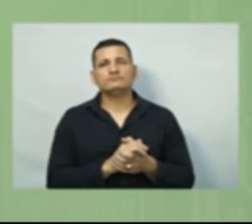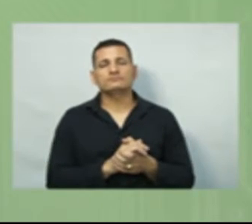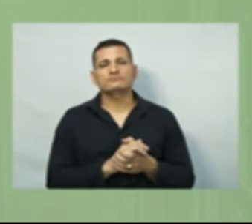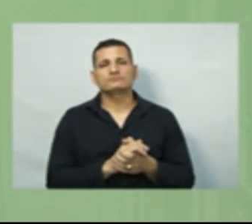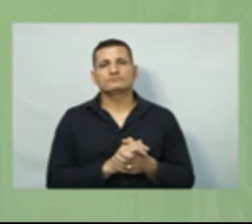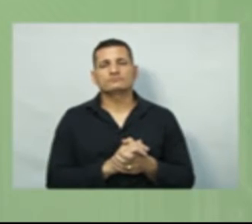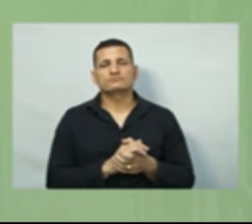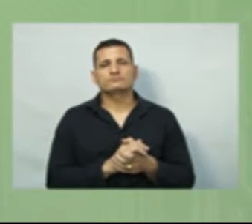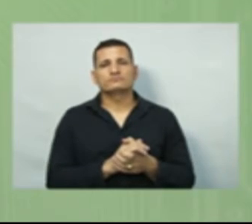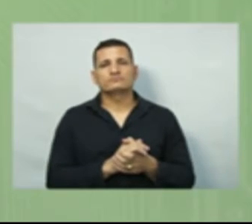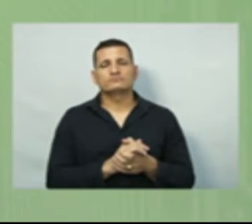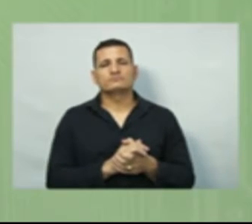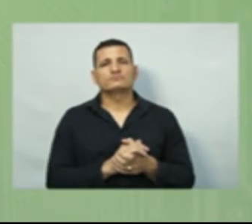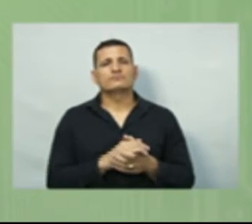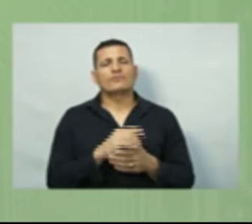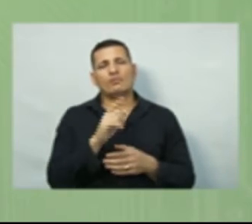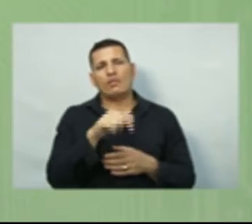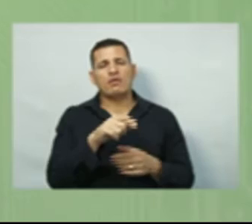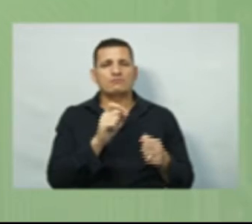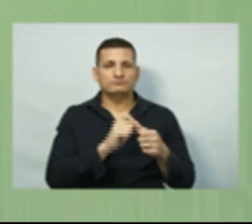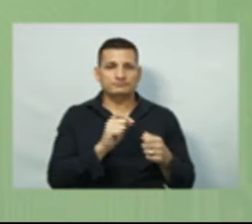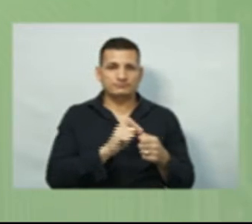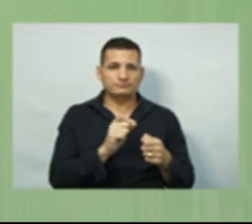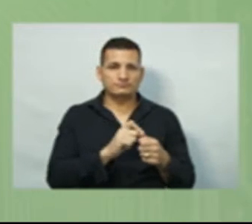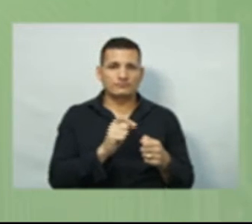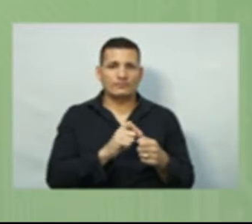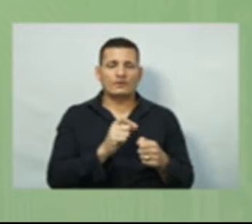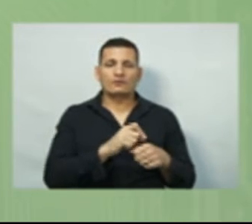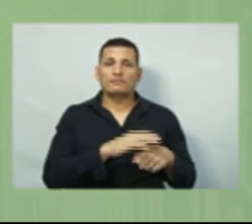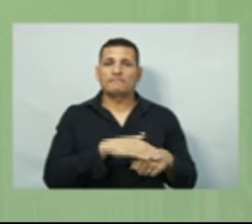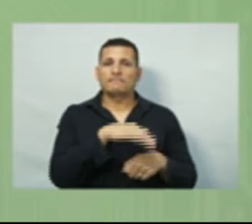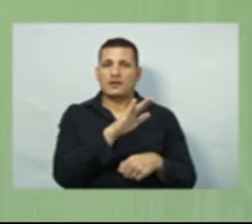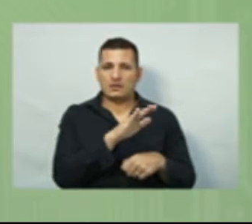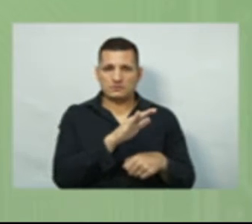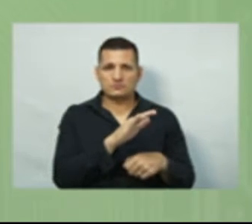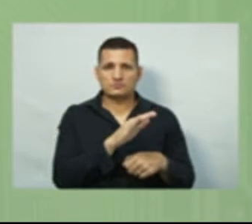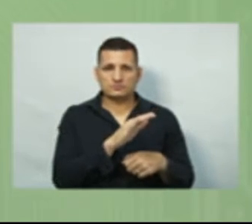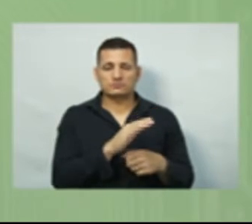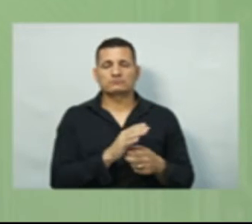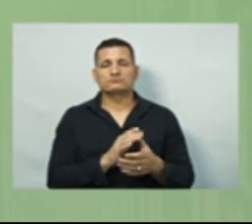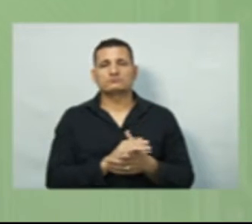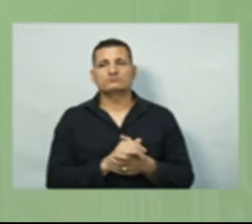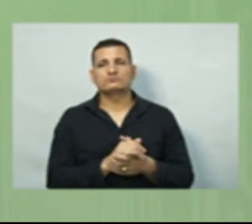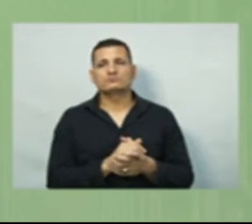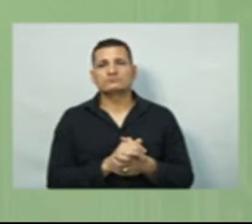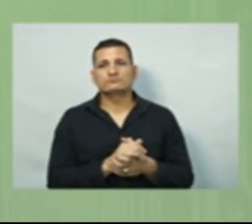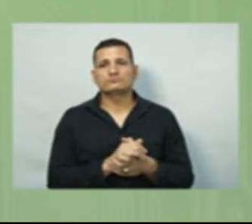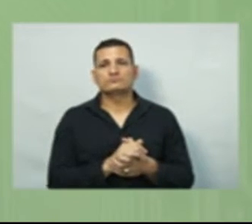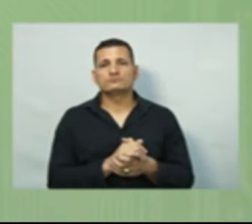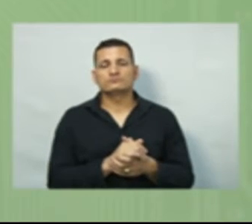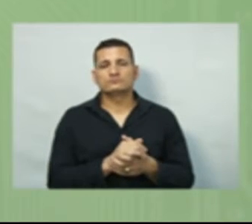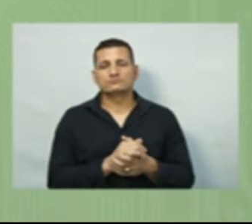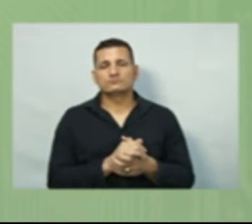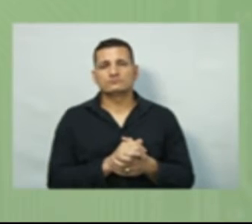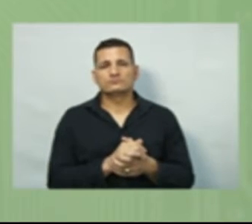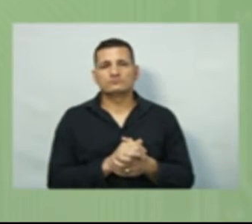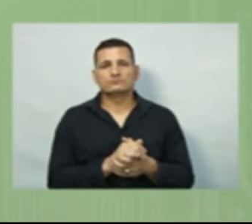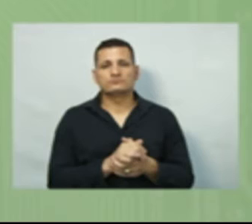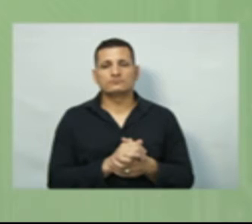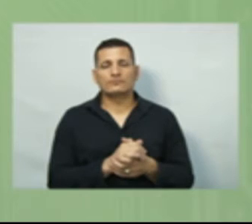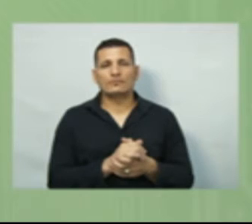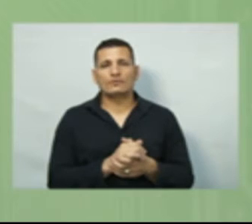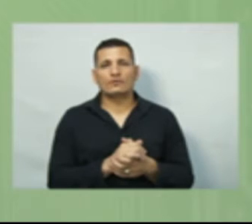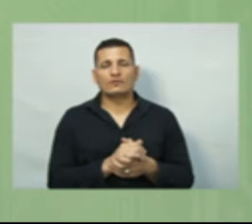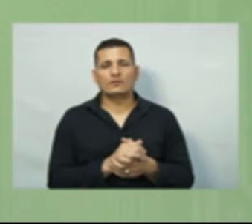que é a habilidade de produzir mais com a mesma quantidade de recursos produtivos. Então, isso aqui está ligado ao aumento da